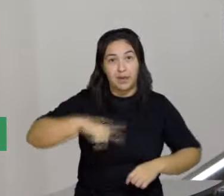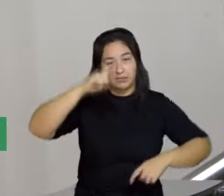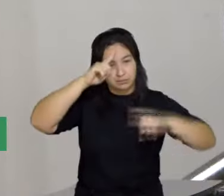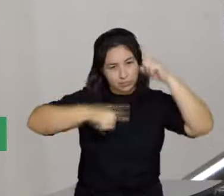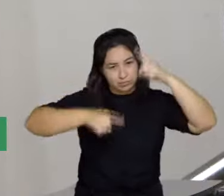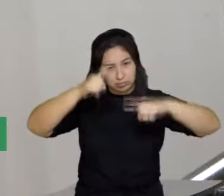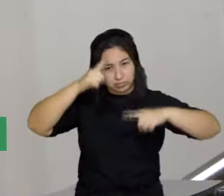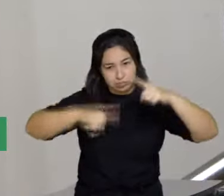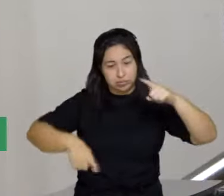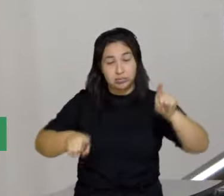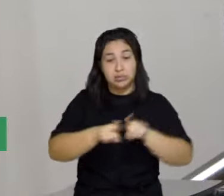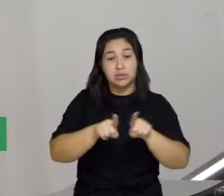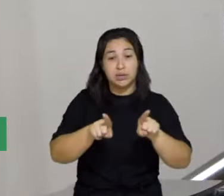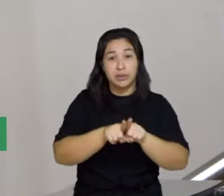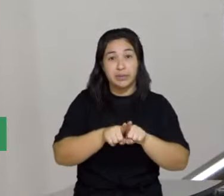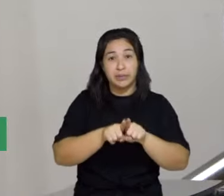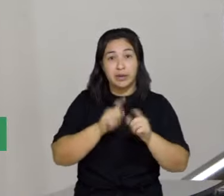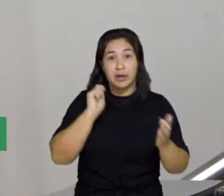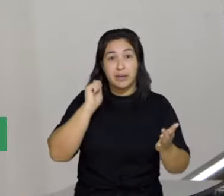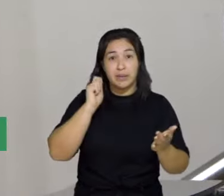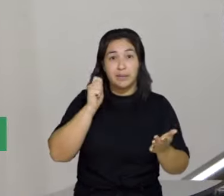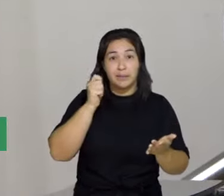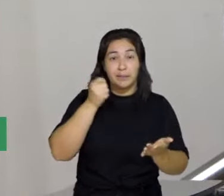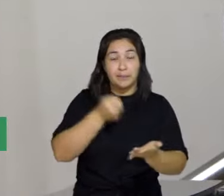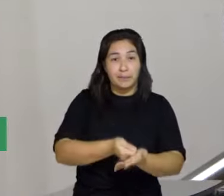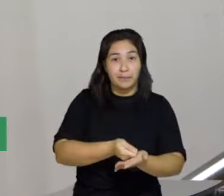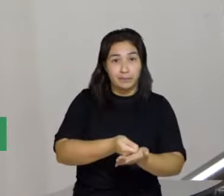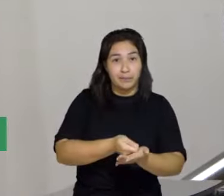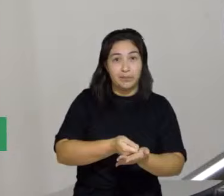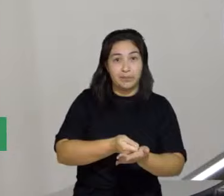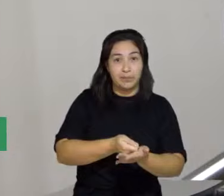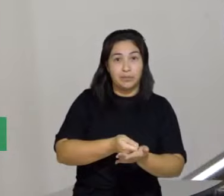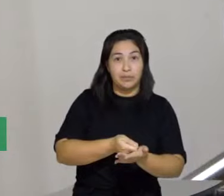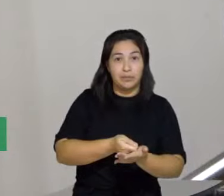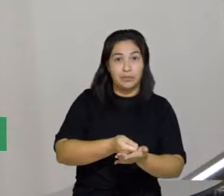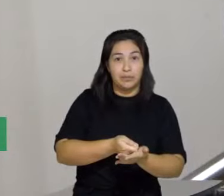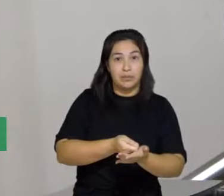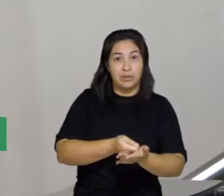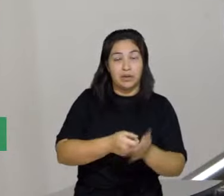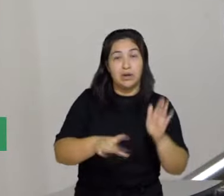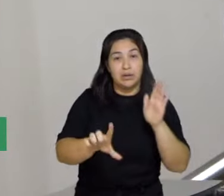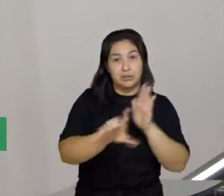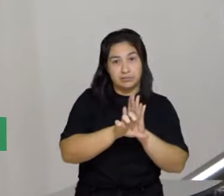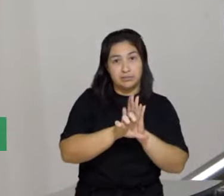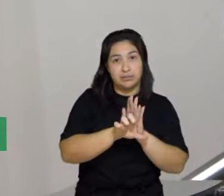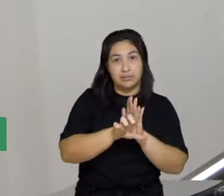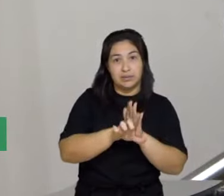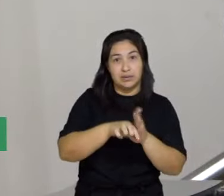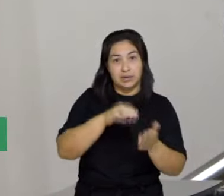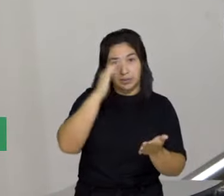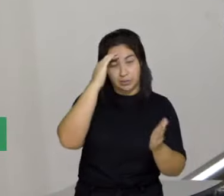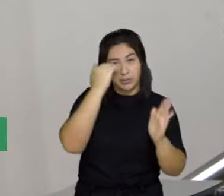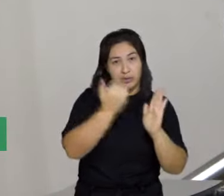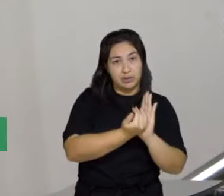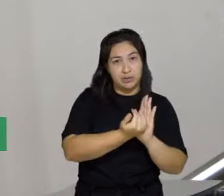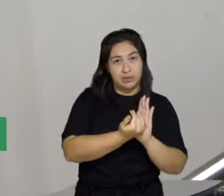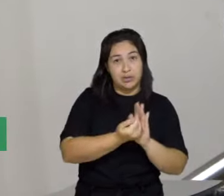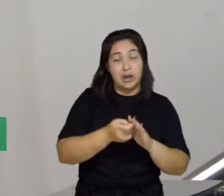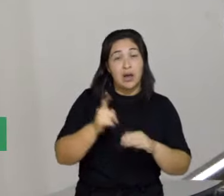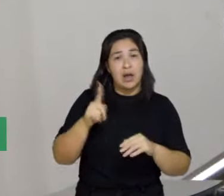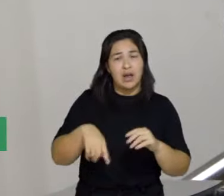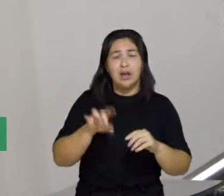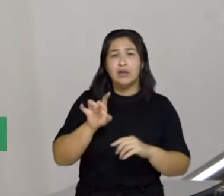fiscalizar a aplicação do orçamento pelo Executivo principalmente. E quando eu digo legislar, eu normalmente friso, legislar não